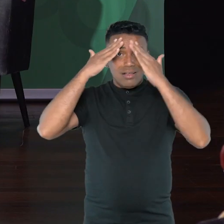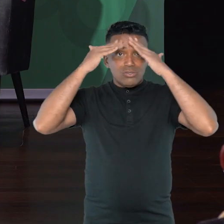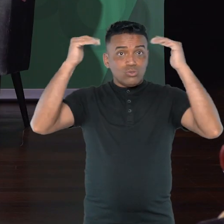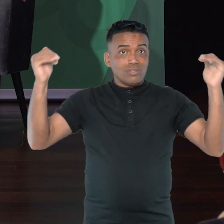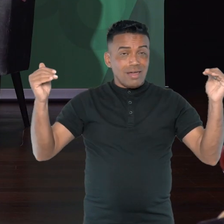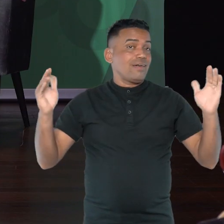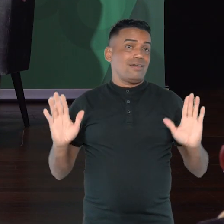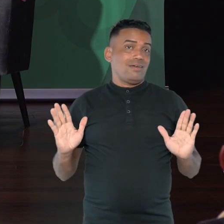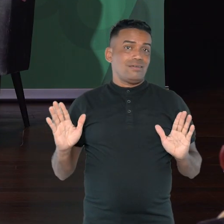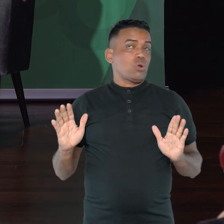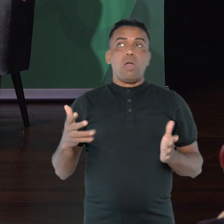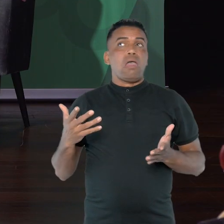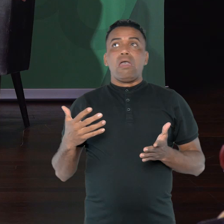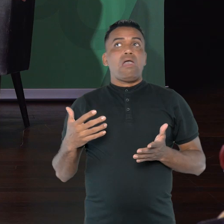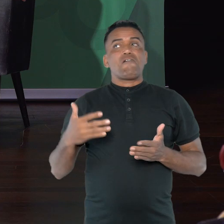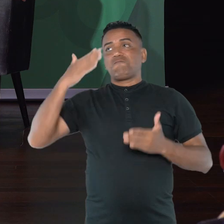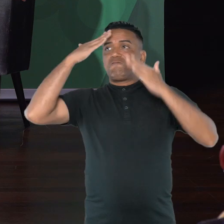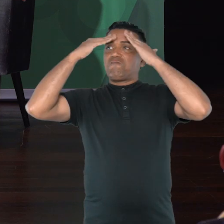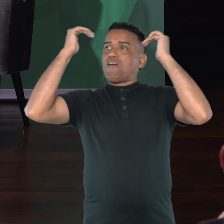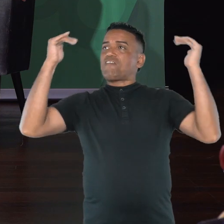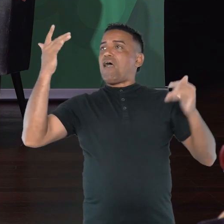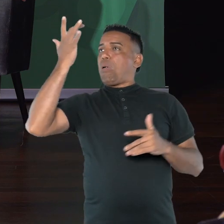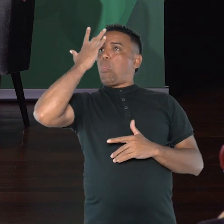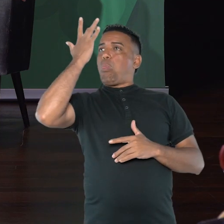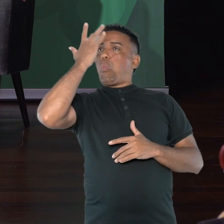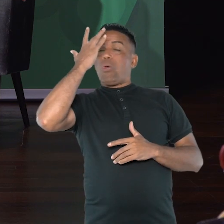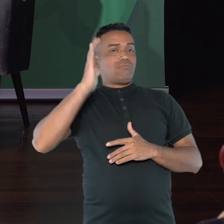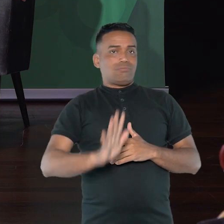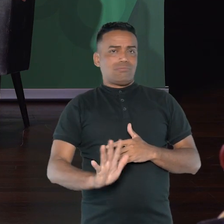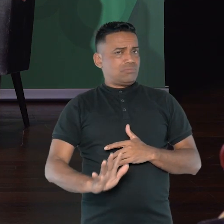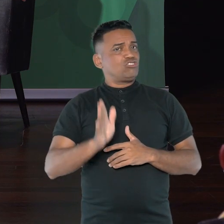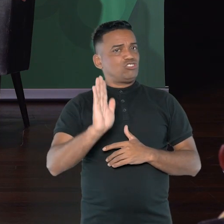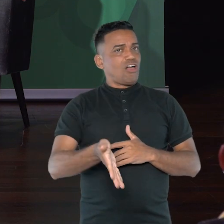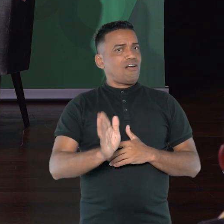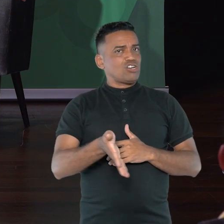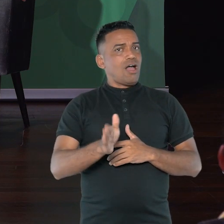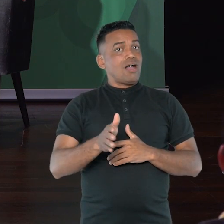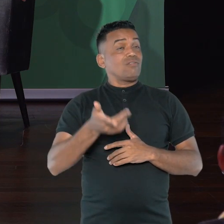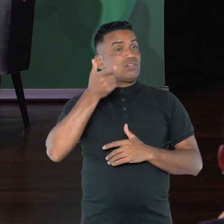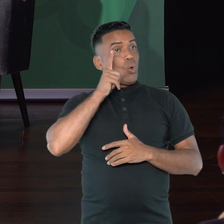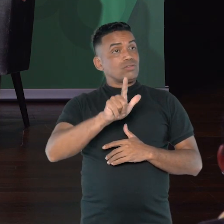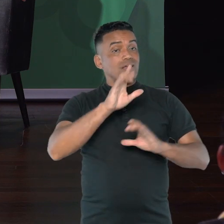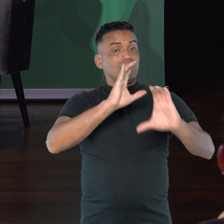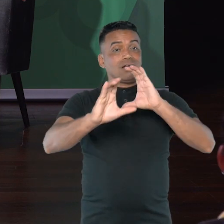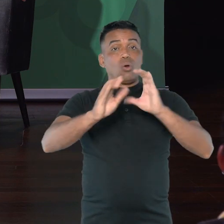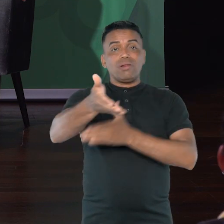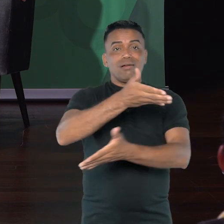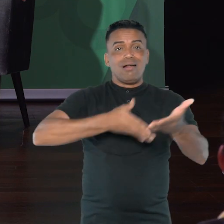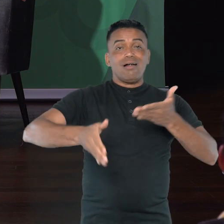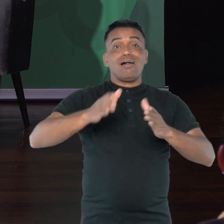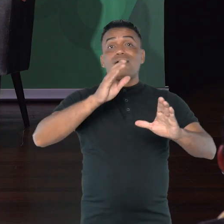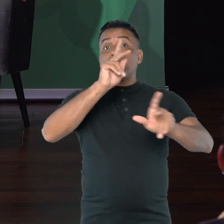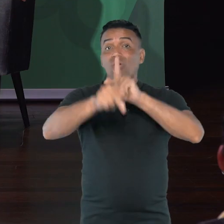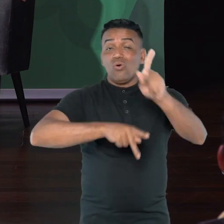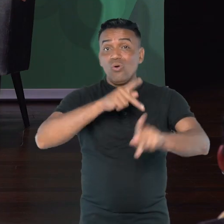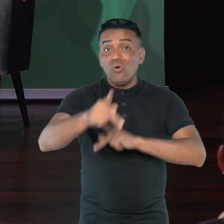um sucesso, não um êxito, não é desfilar em carro aberto com chuva de pétalas caindo de você. Não, você já está